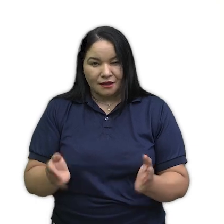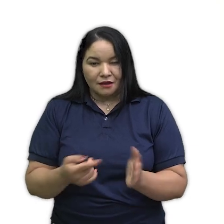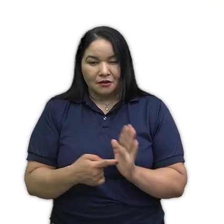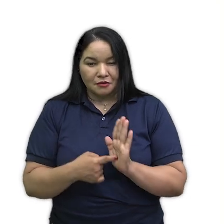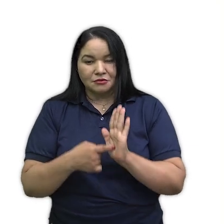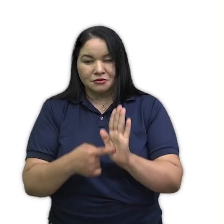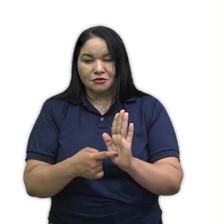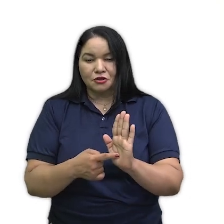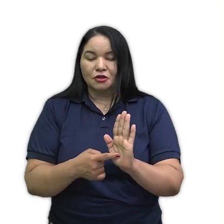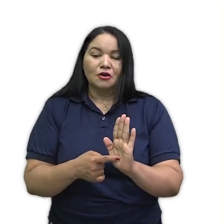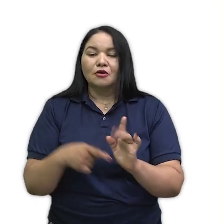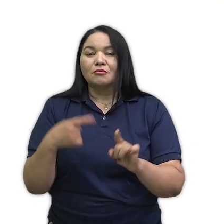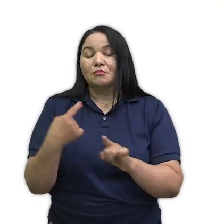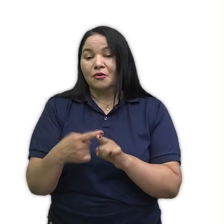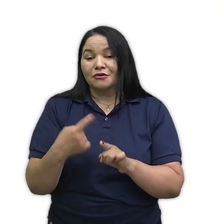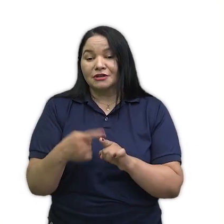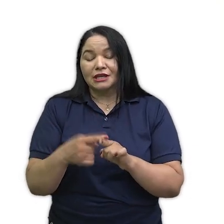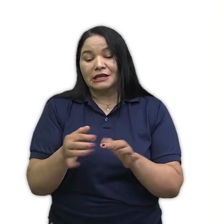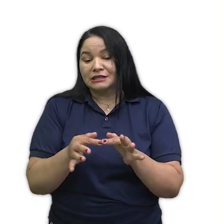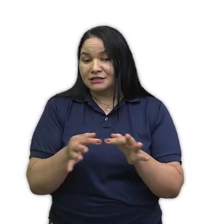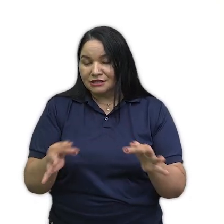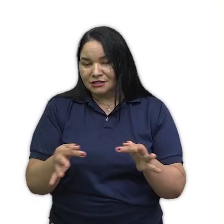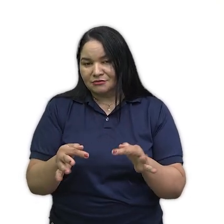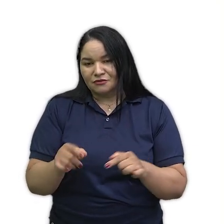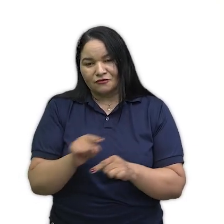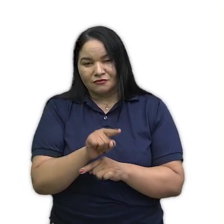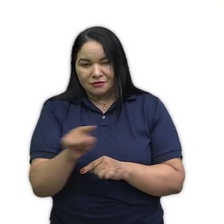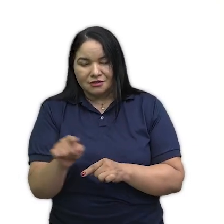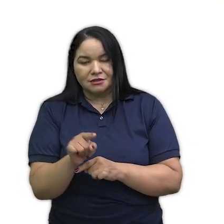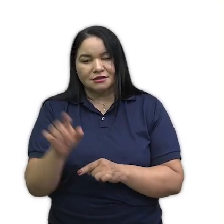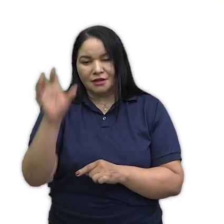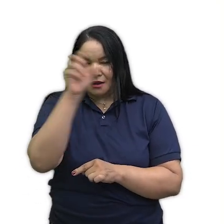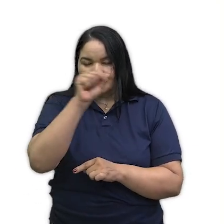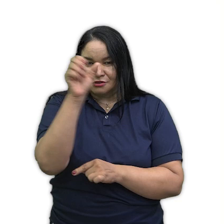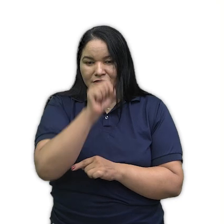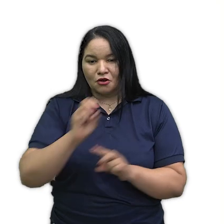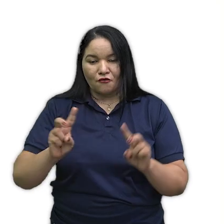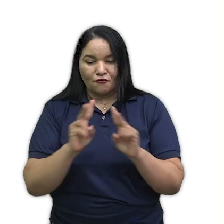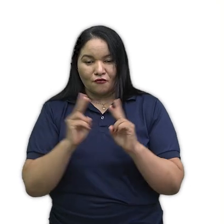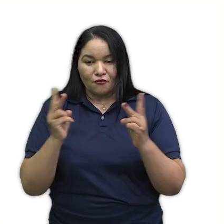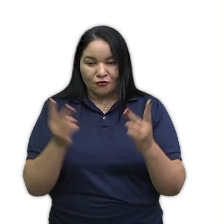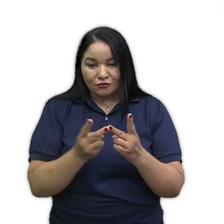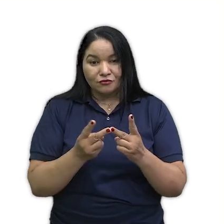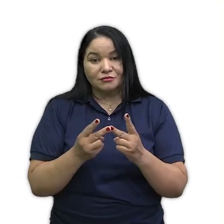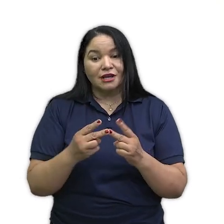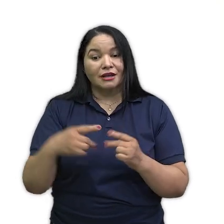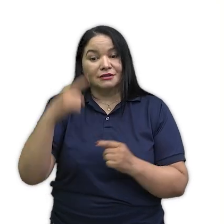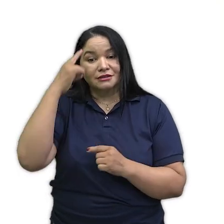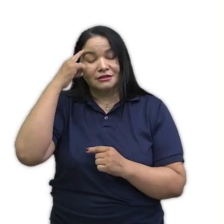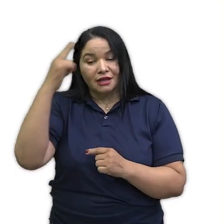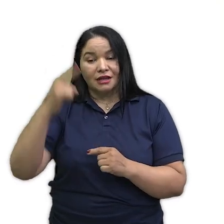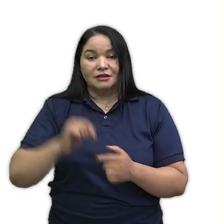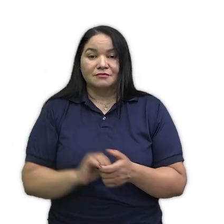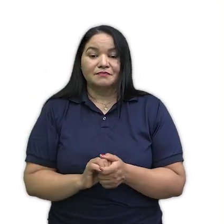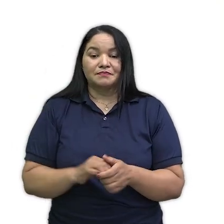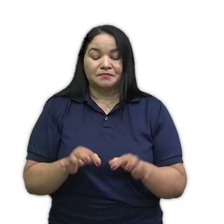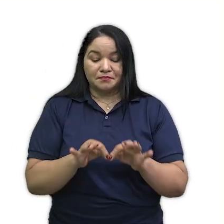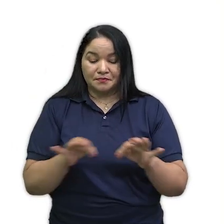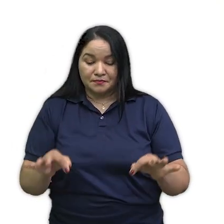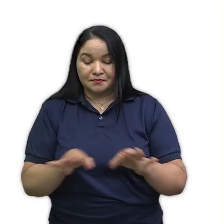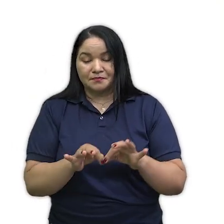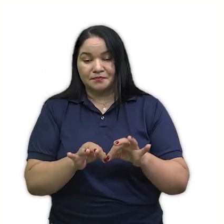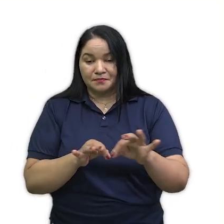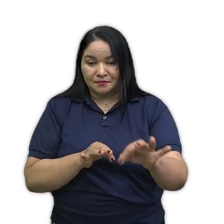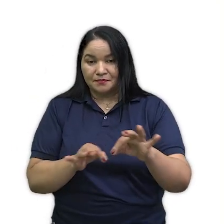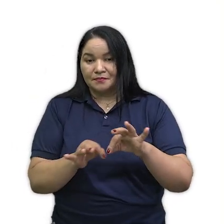porque ele é o mais simples. E ele, quando você começa a aprender sobre volume, ele dá essa ideia aí, né, de comprimento vezes largura vezes altura. Tá? São